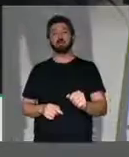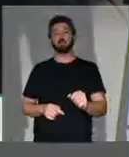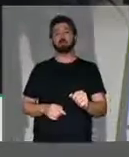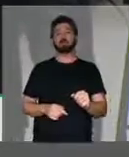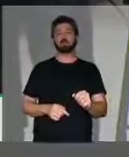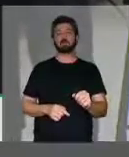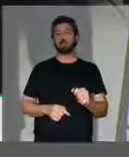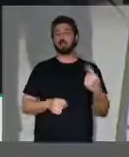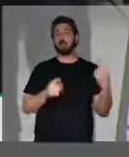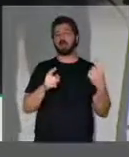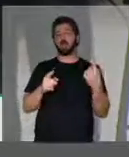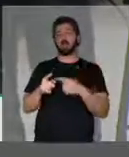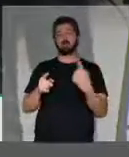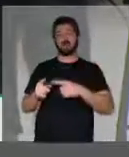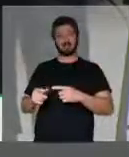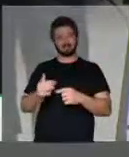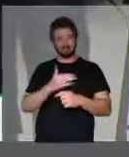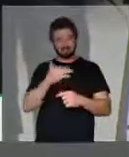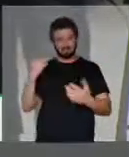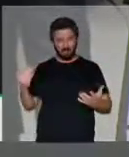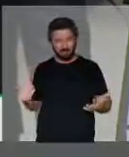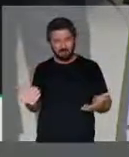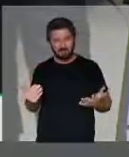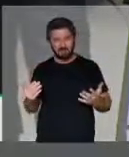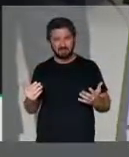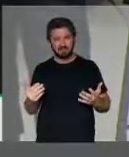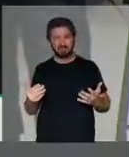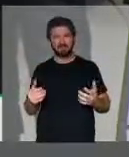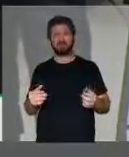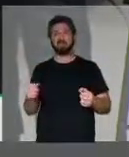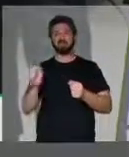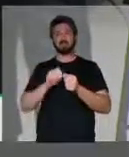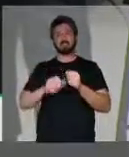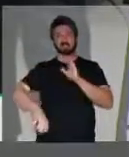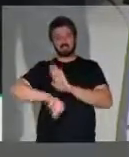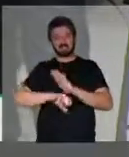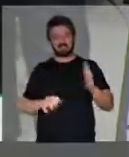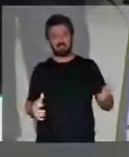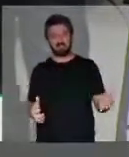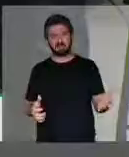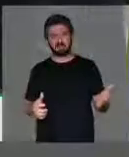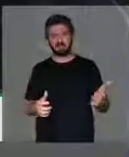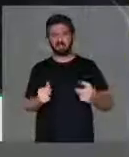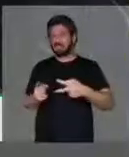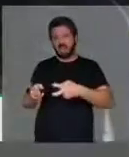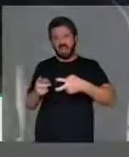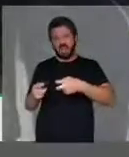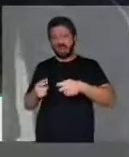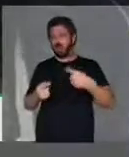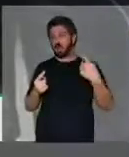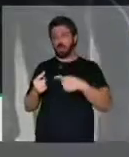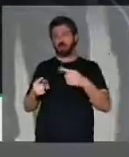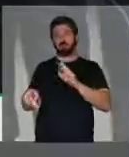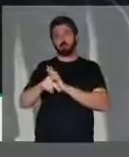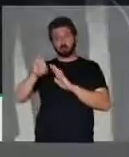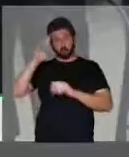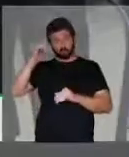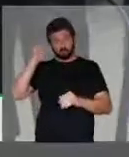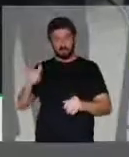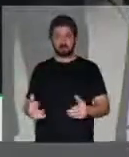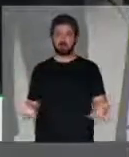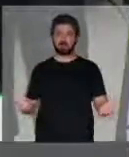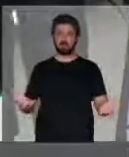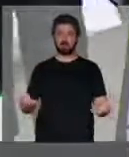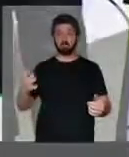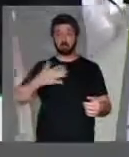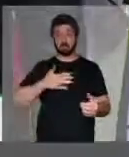ameaçando de morte e de estar cometendo crime de extorsão em relação a fazendeiros.